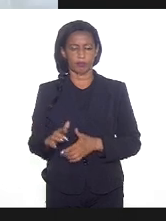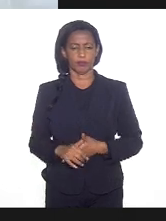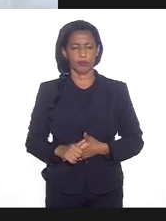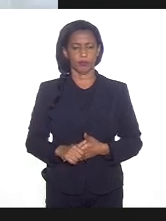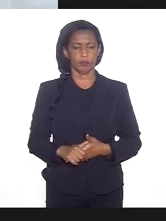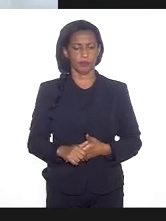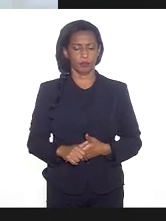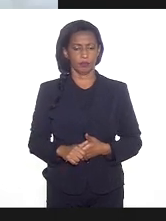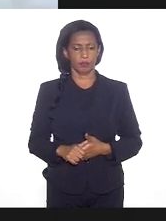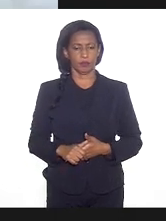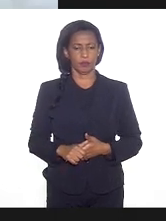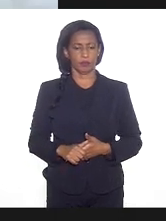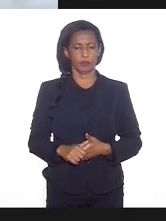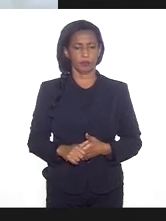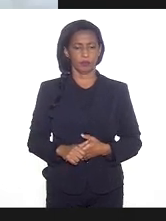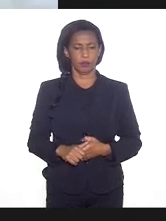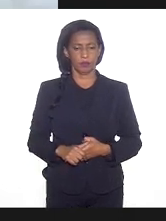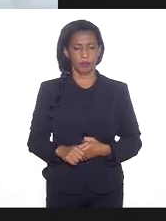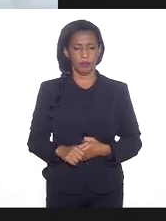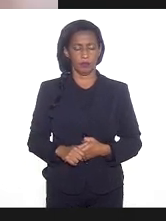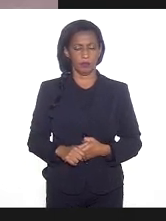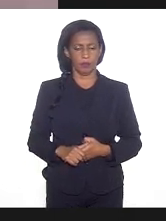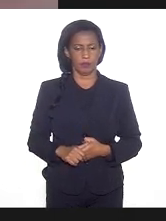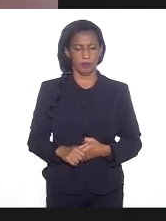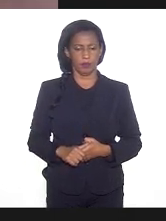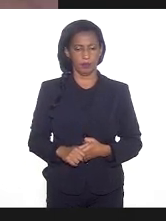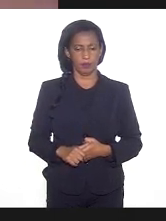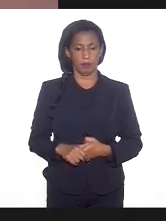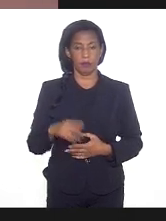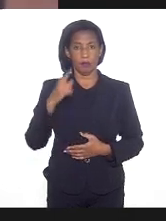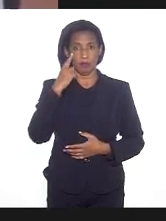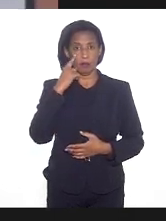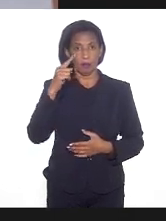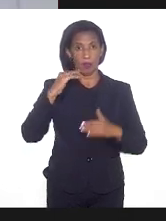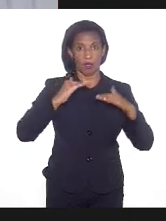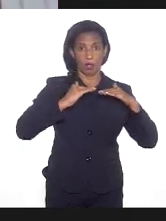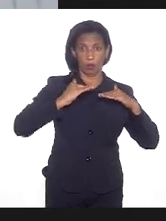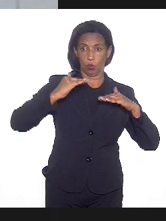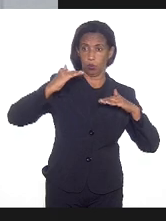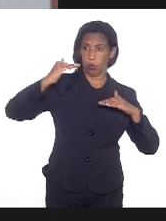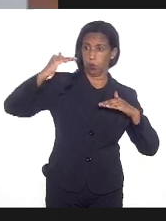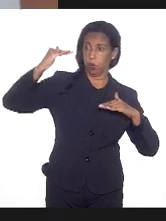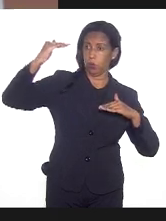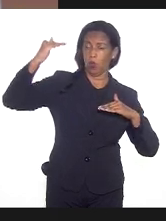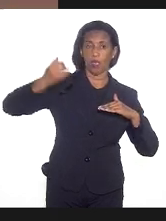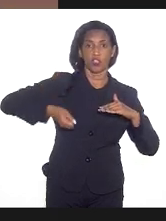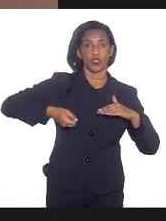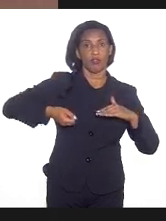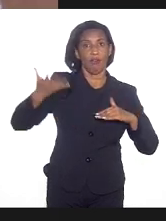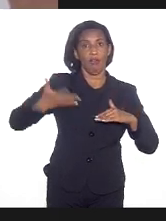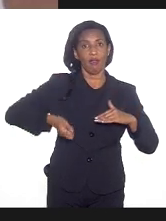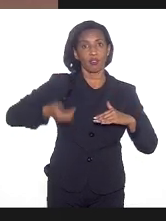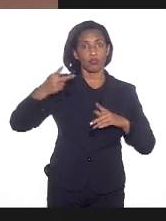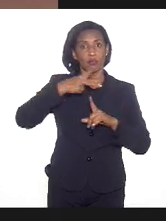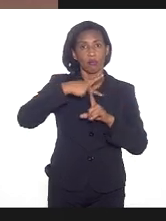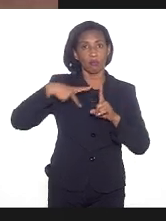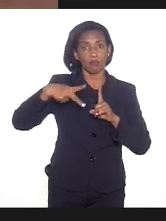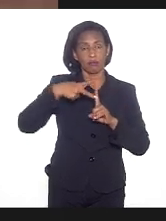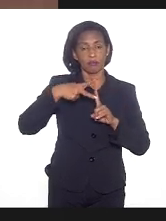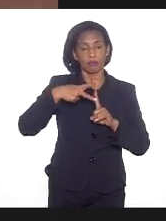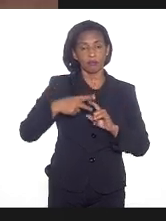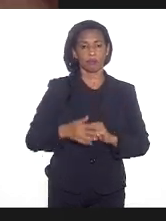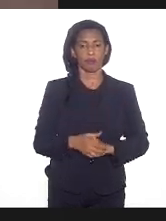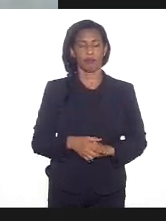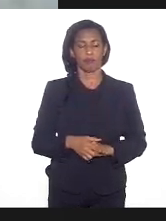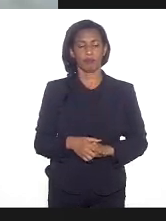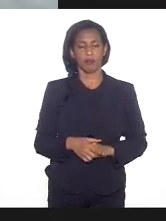Esse gráfico está em qual folha do relatório? Esse aqui é o gráfico de crescimento de despesas do Rio Previdência.